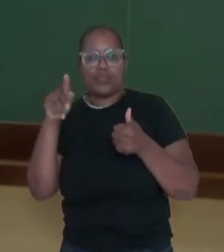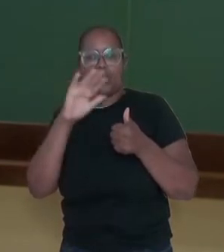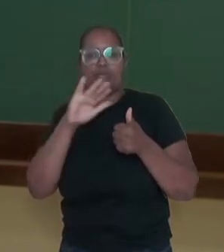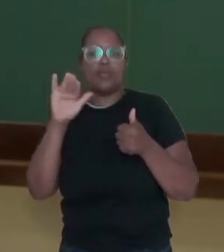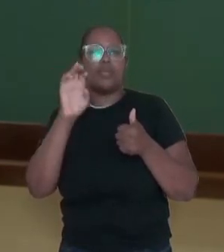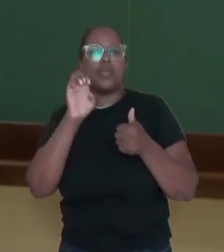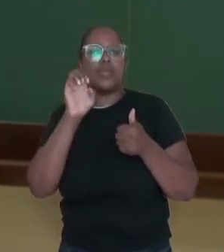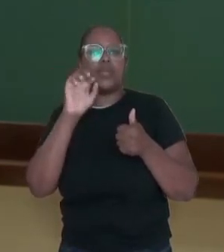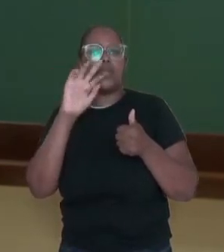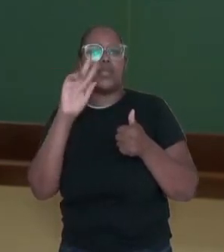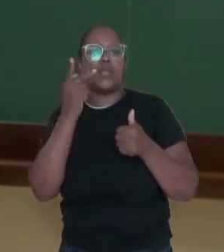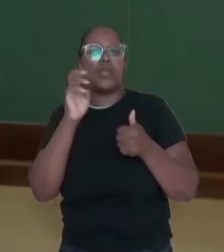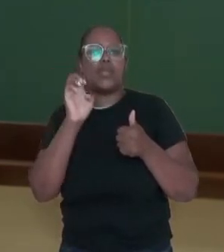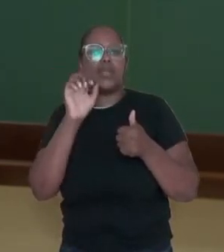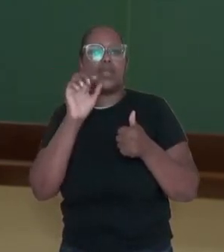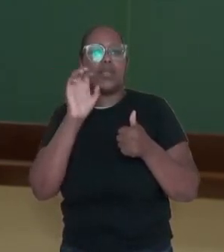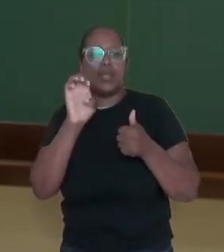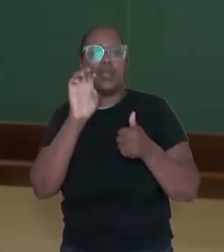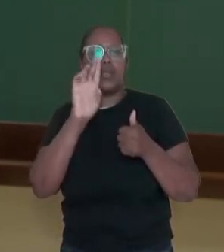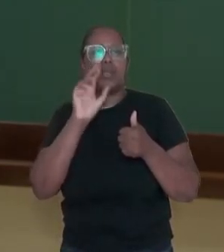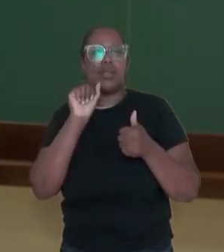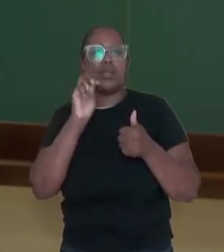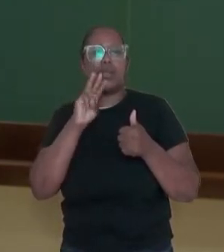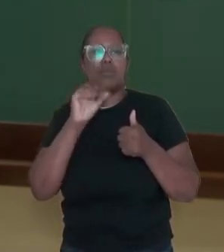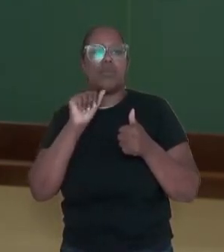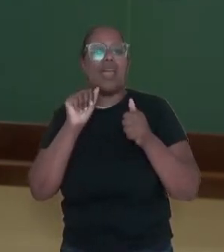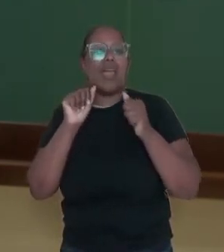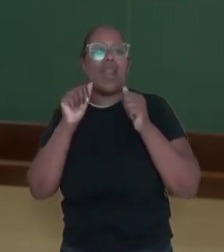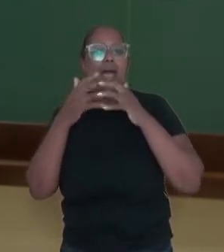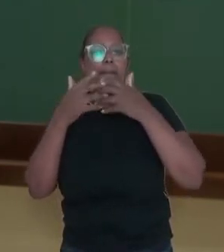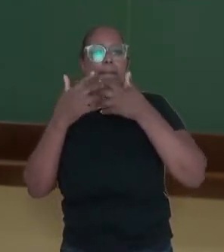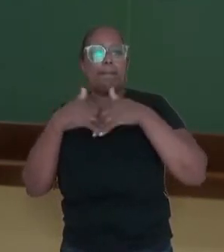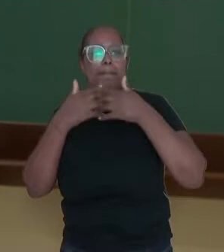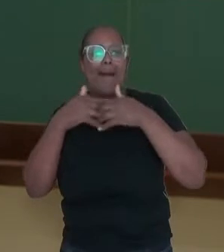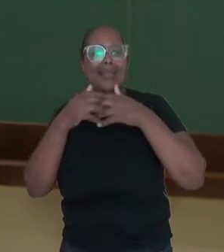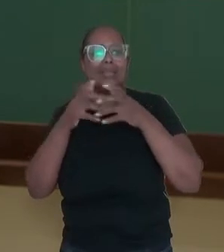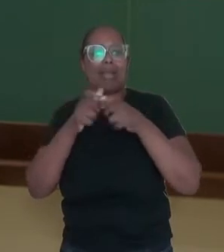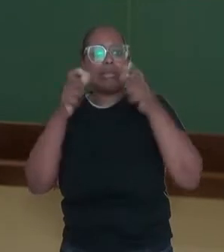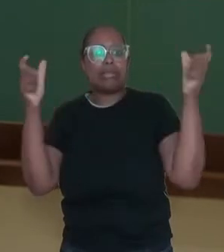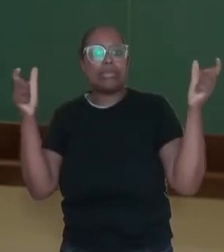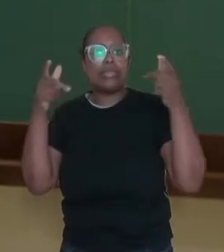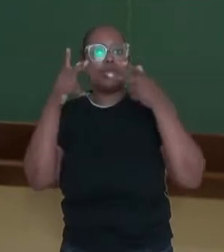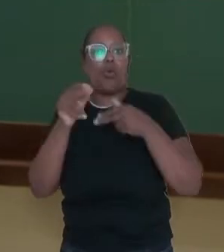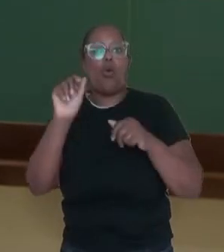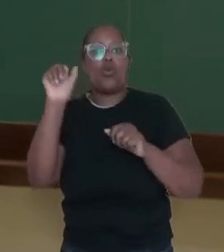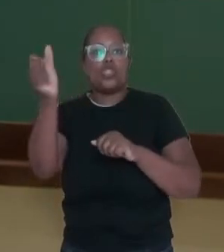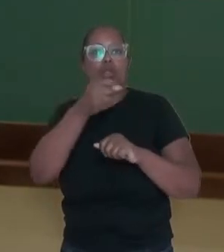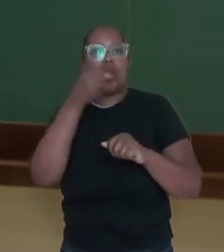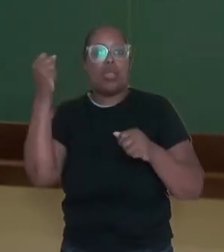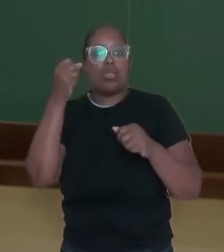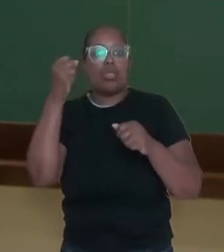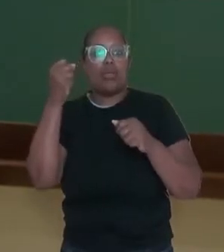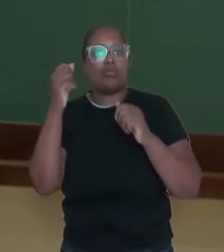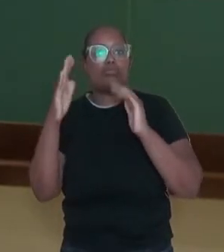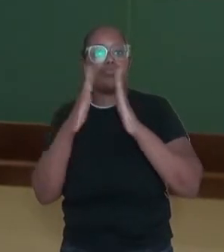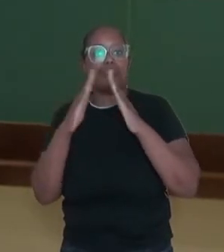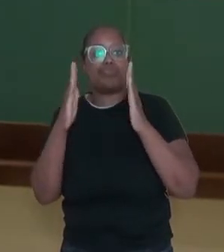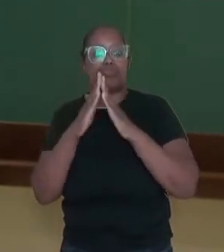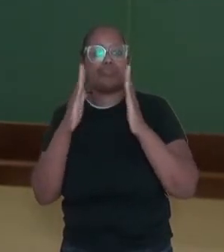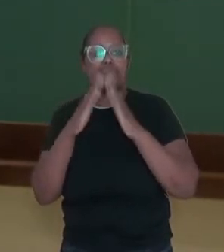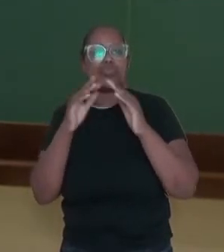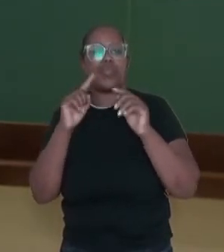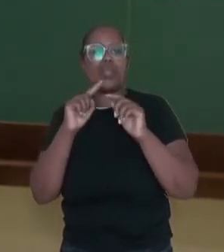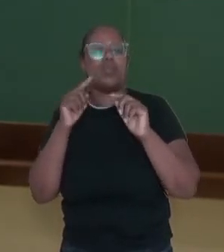Os fliperamas eram máquinas enormes, mais ou menos do tamanho da geladeira da sua casa. E elas serviam para um